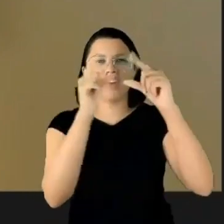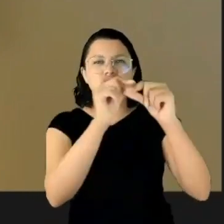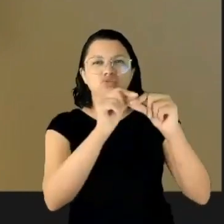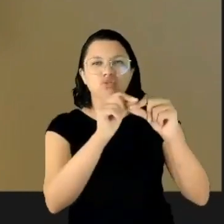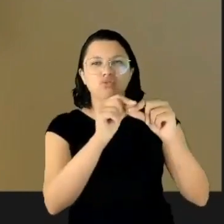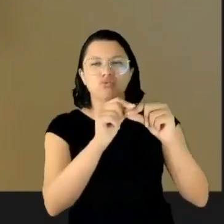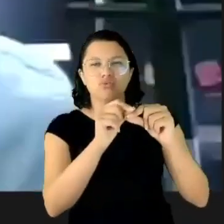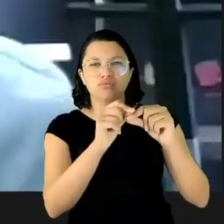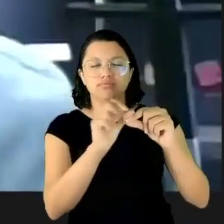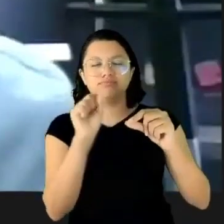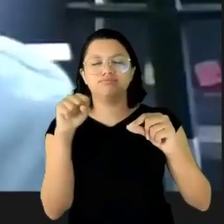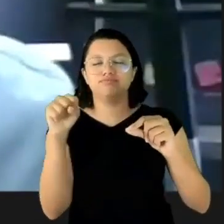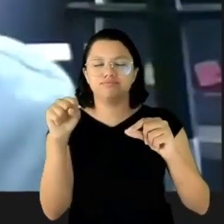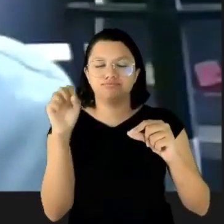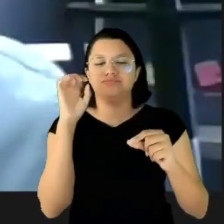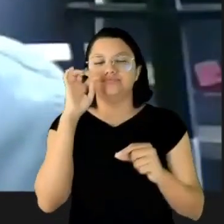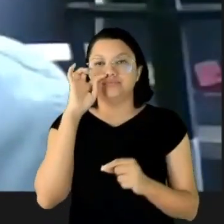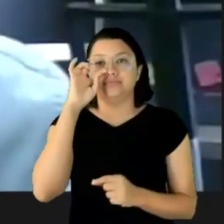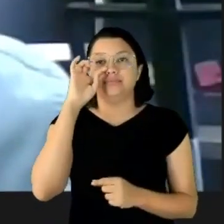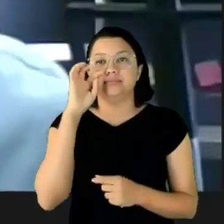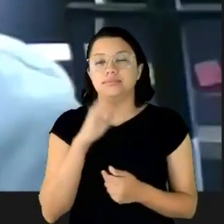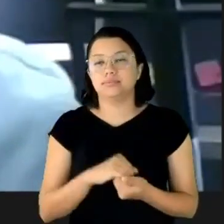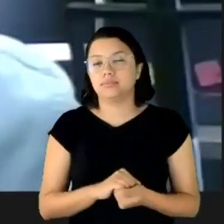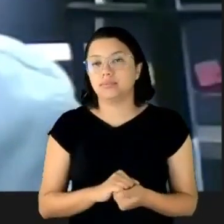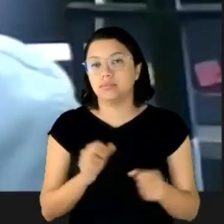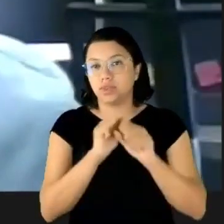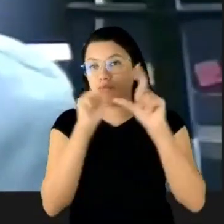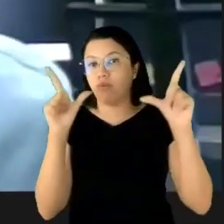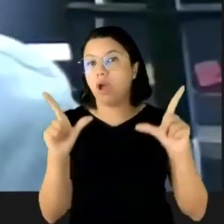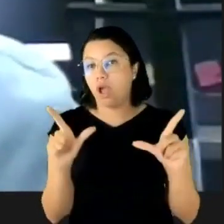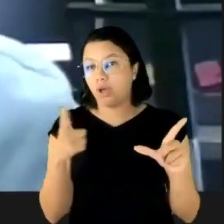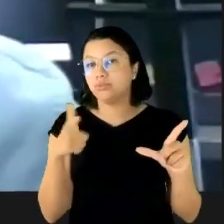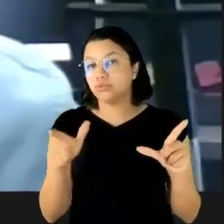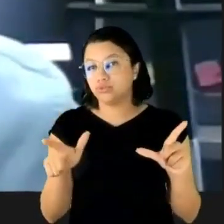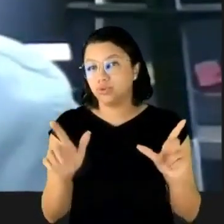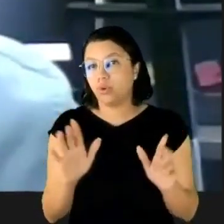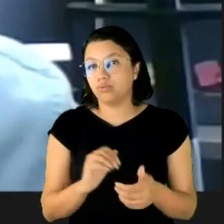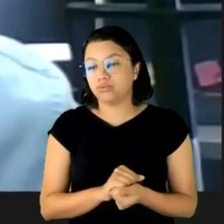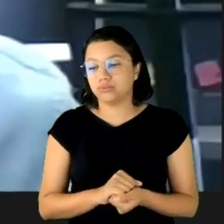powerpoint fechou o powerpoint eu vou abrir novamente